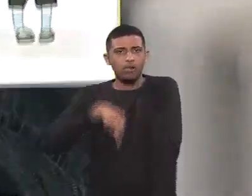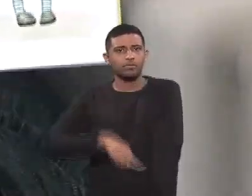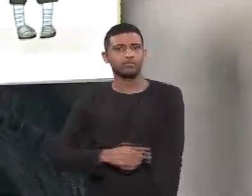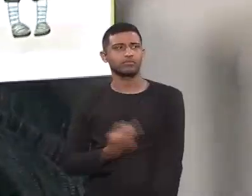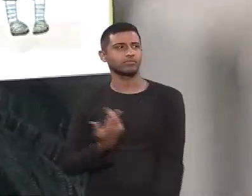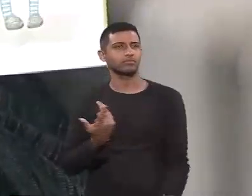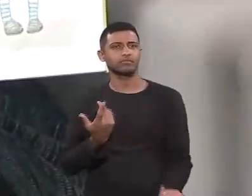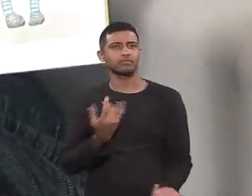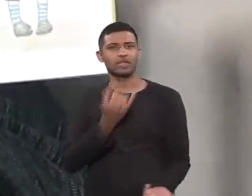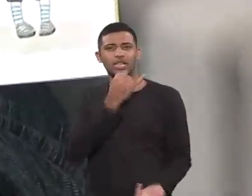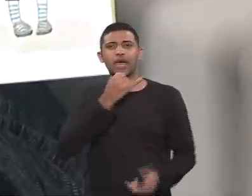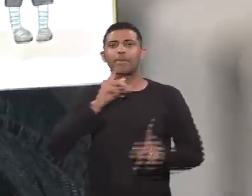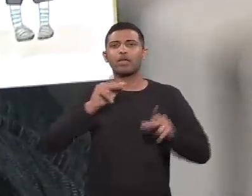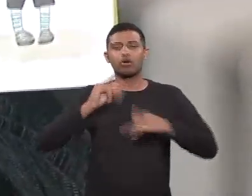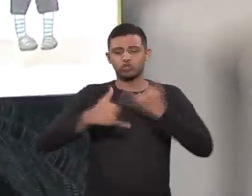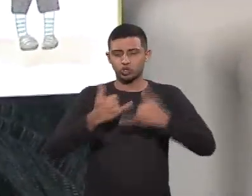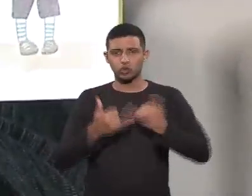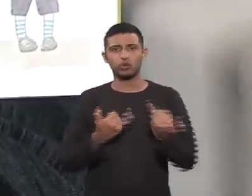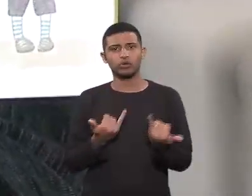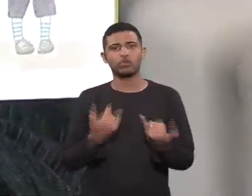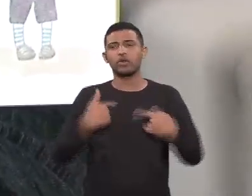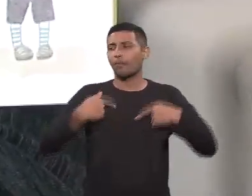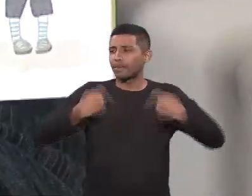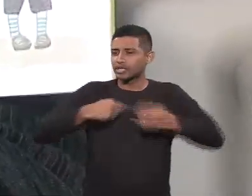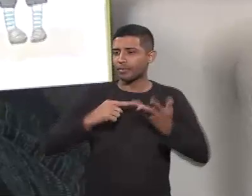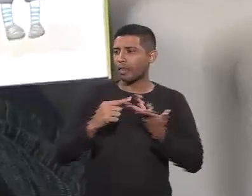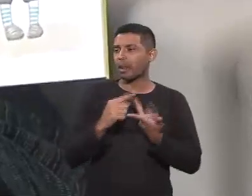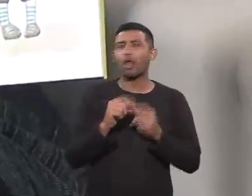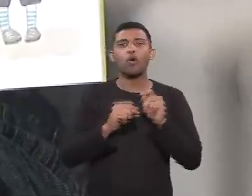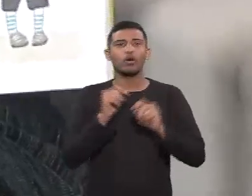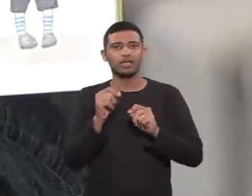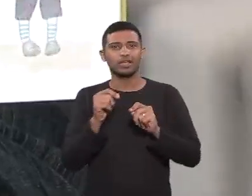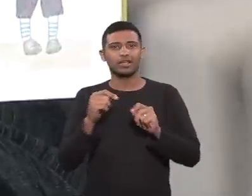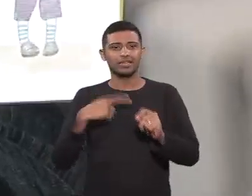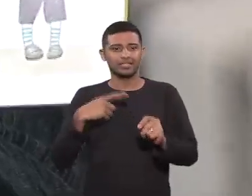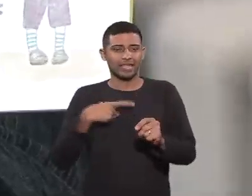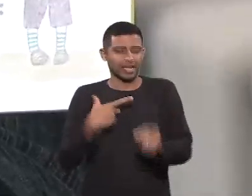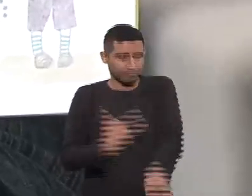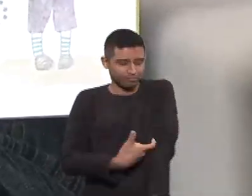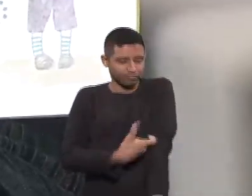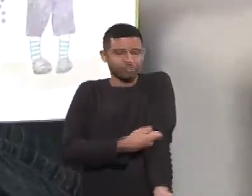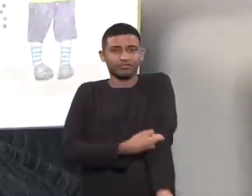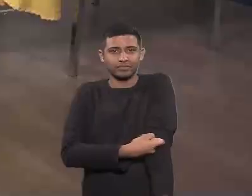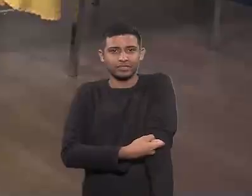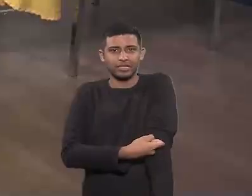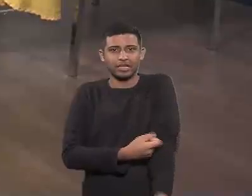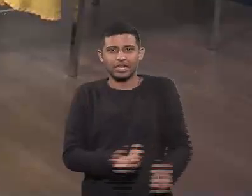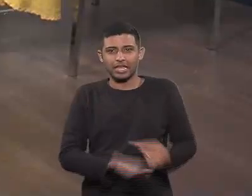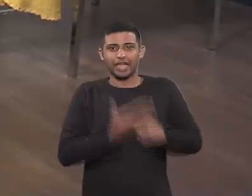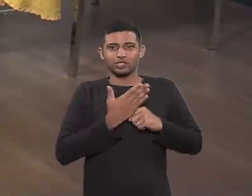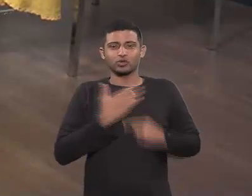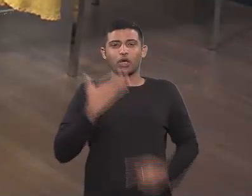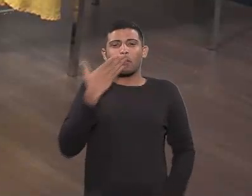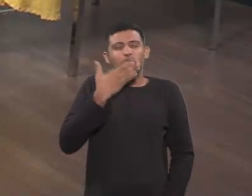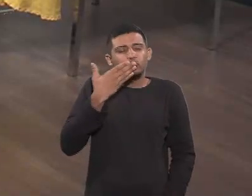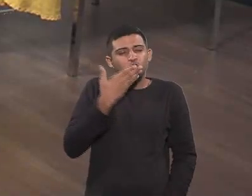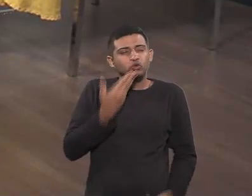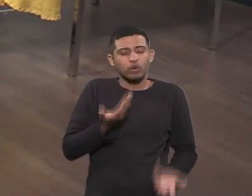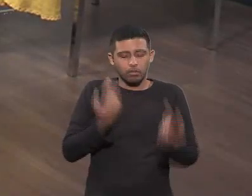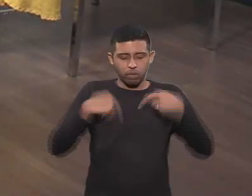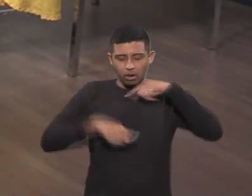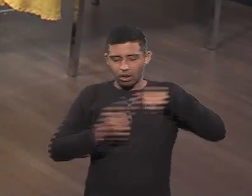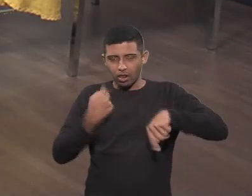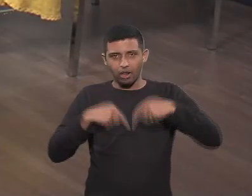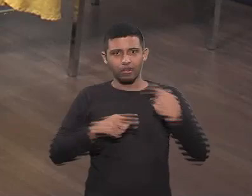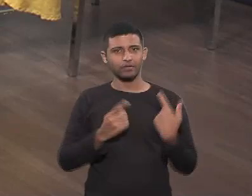É como se você estivesse num jogo. O que eu preciso fazer? A gente tem a insulina, que é a chavinha que vai abrir a célula para a entrada do açúcar. Então, a gente traduziu